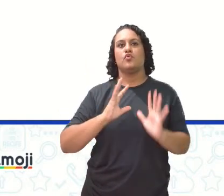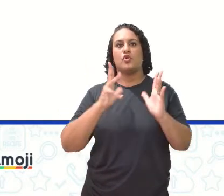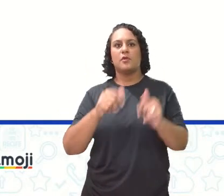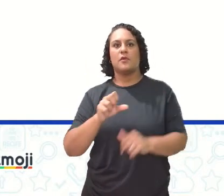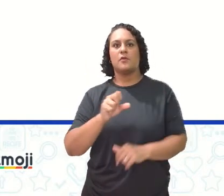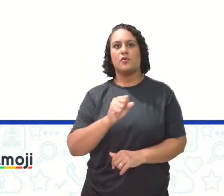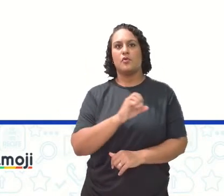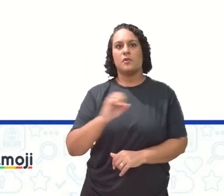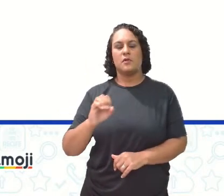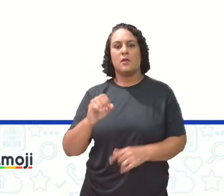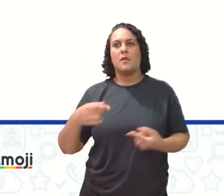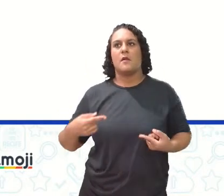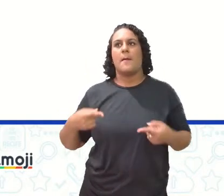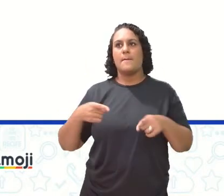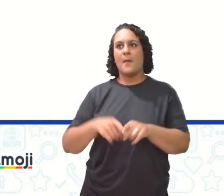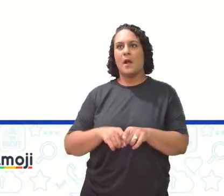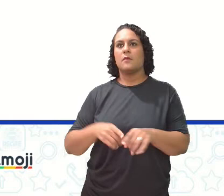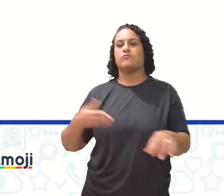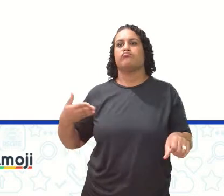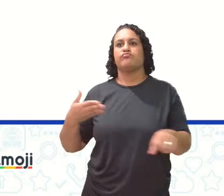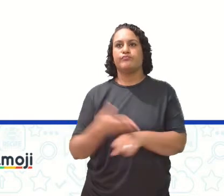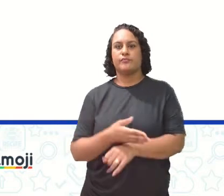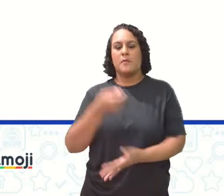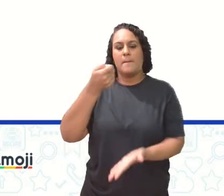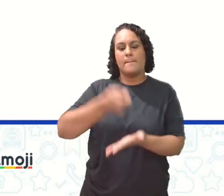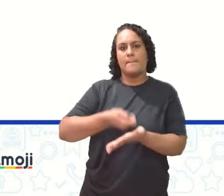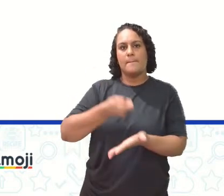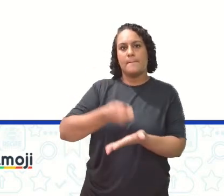800 sócios de um clube pagaram as